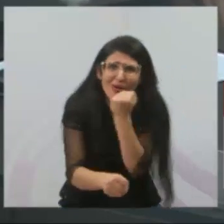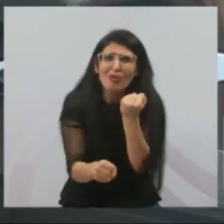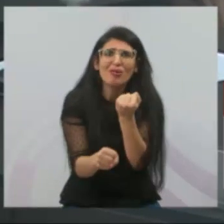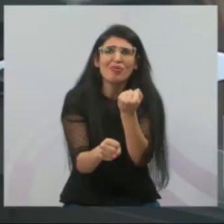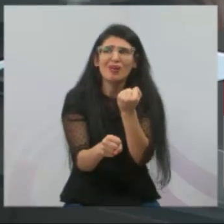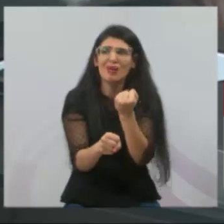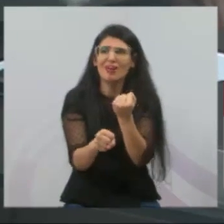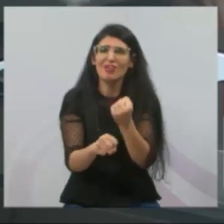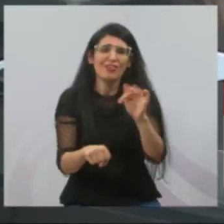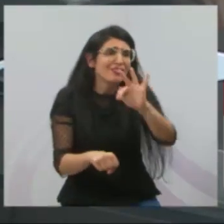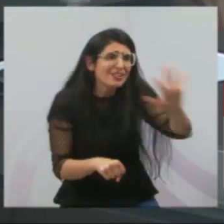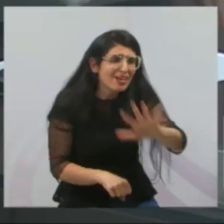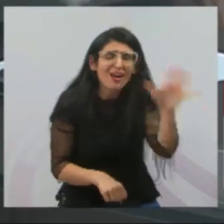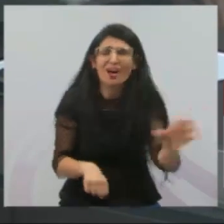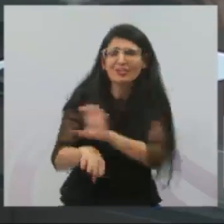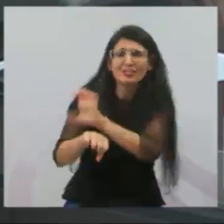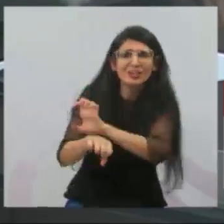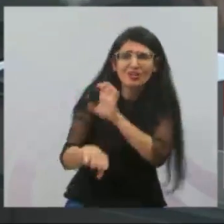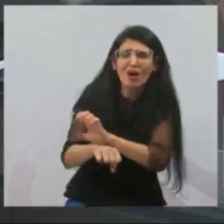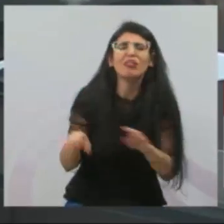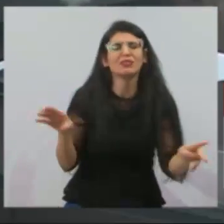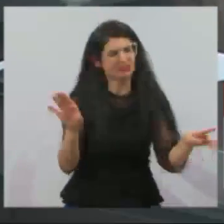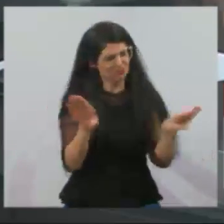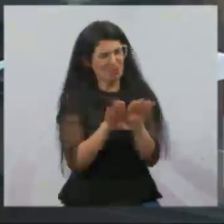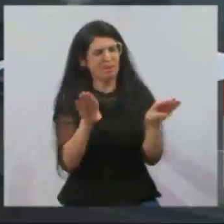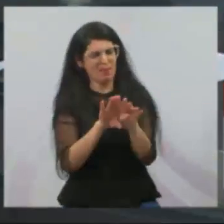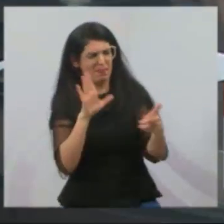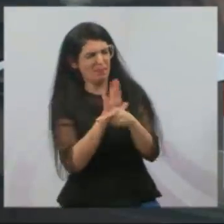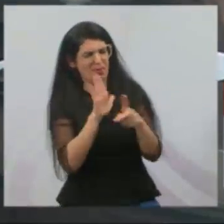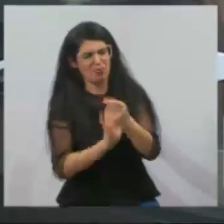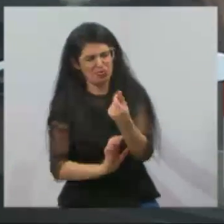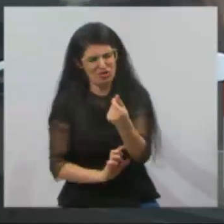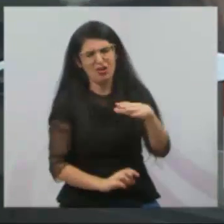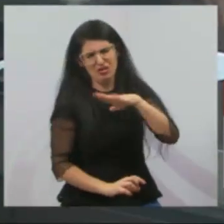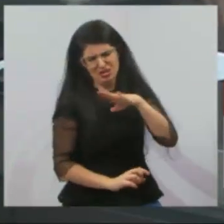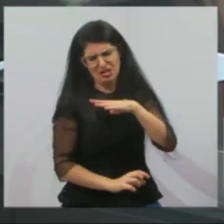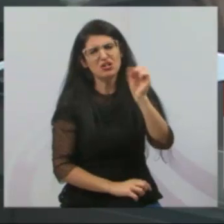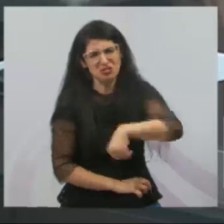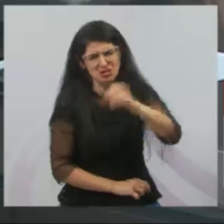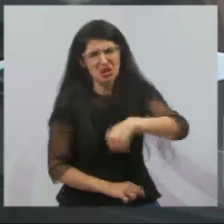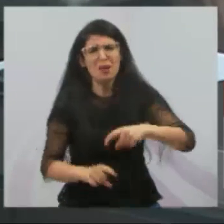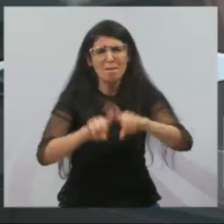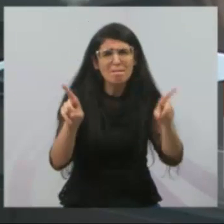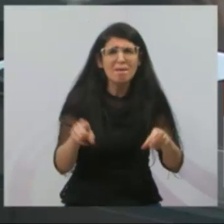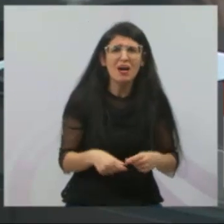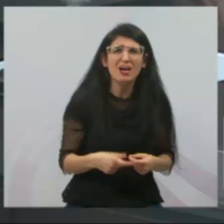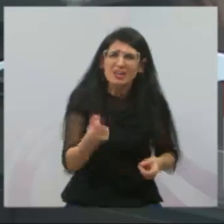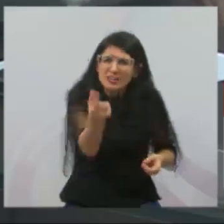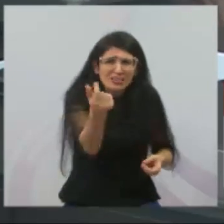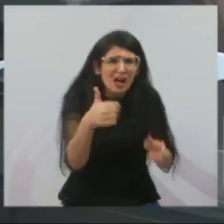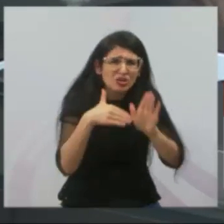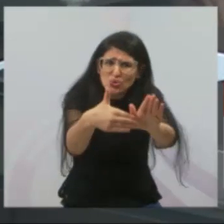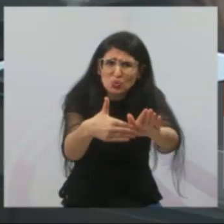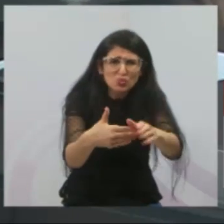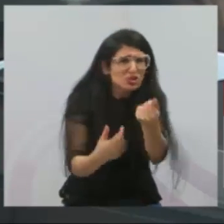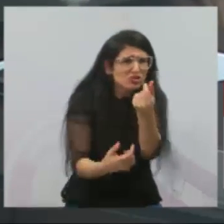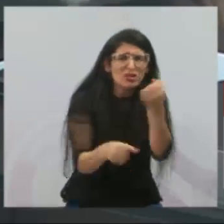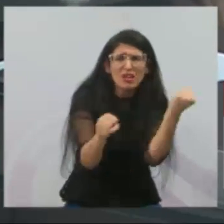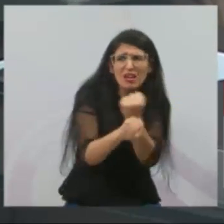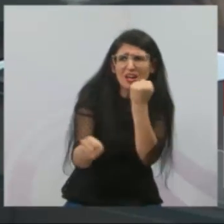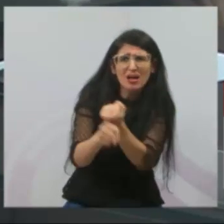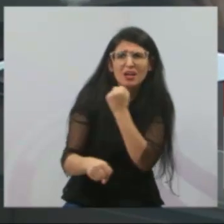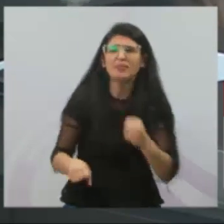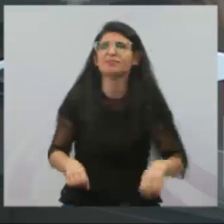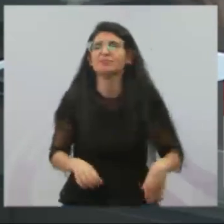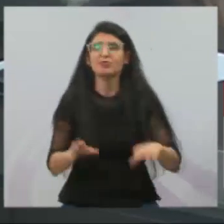estaduais e receita própria. Infelizmente, o número de empregos está diminuindo cada dia a mais. As pessoas estão